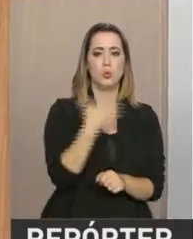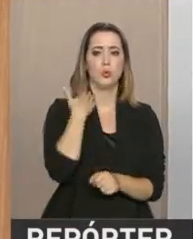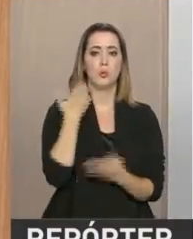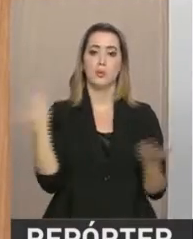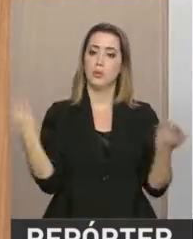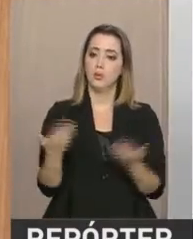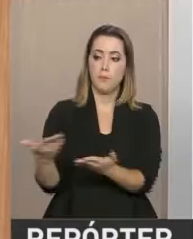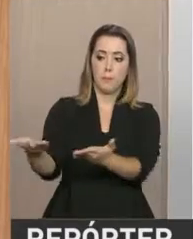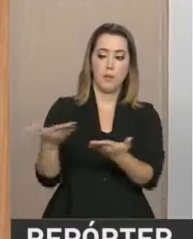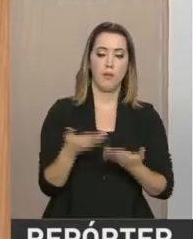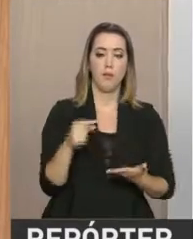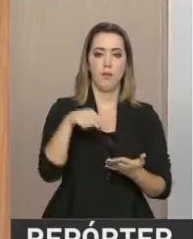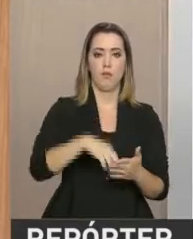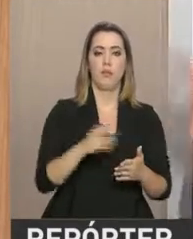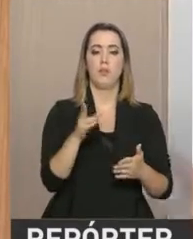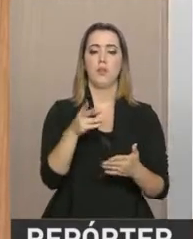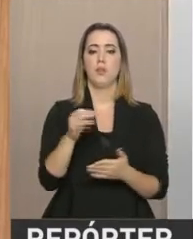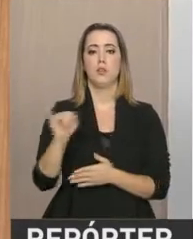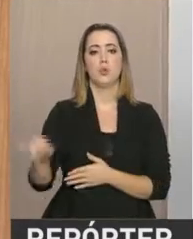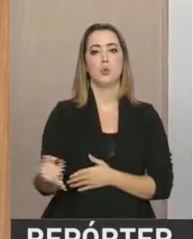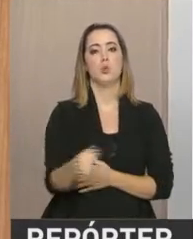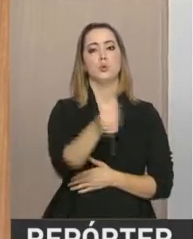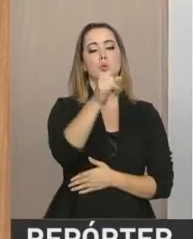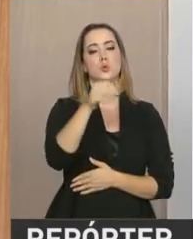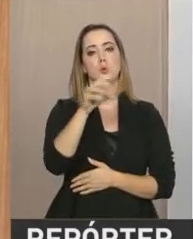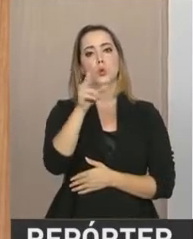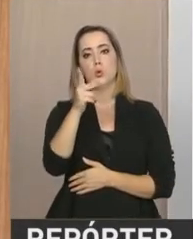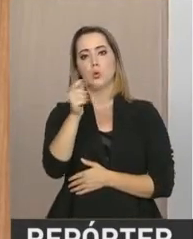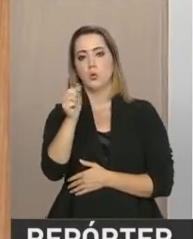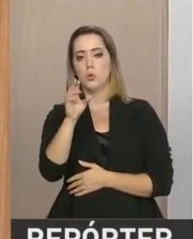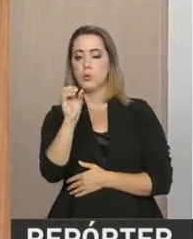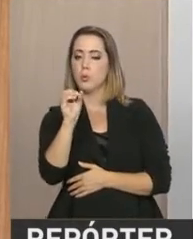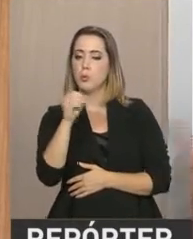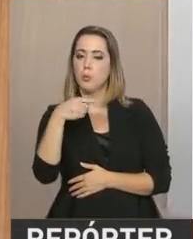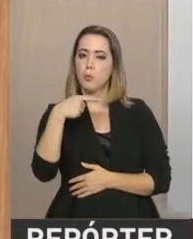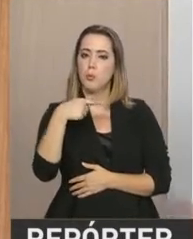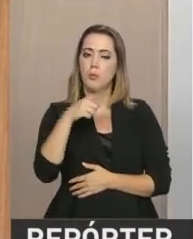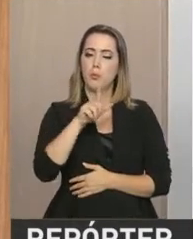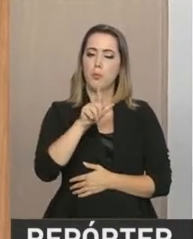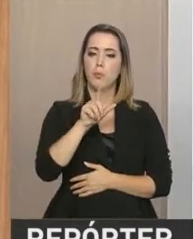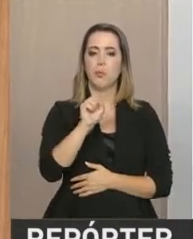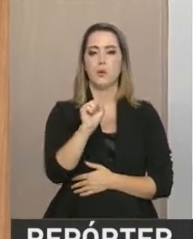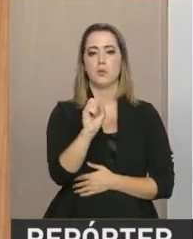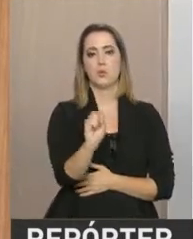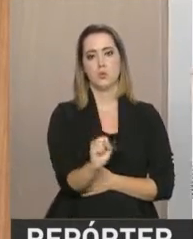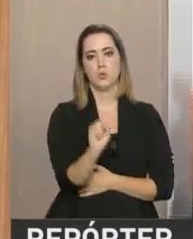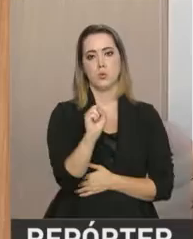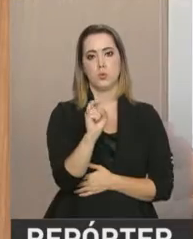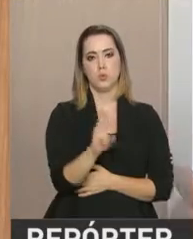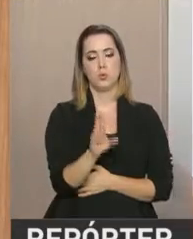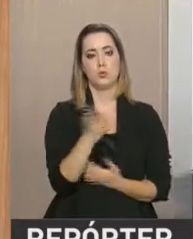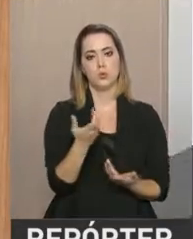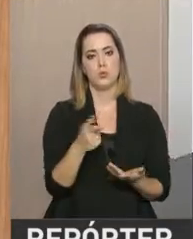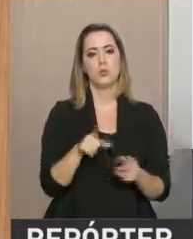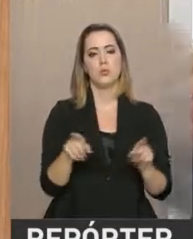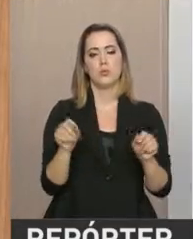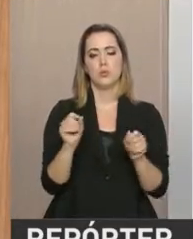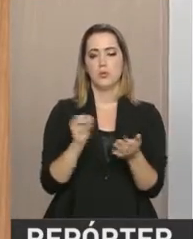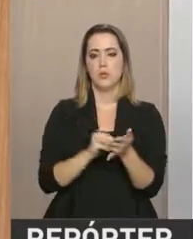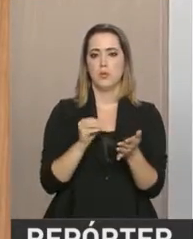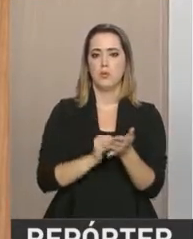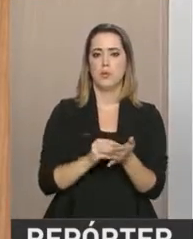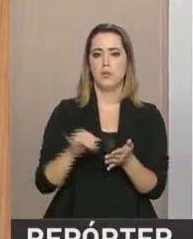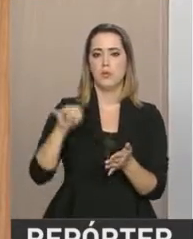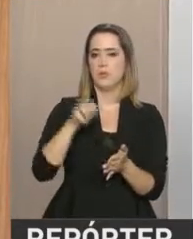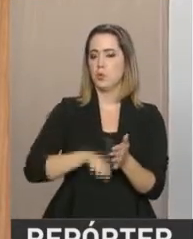poços nós o colocamos aí mais de 2 bilhões por ano na saúde e deixam de ser pagos de encargos financeiros e